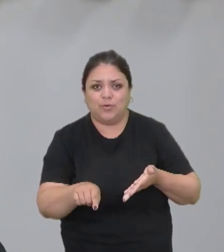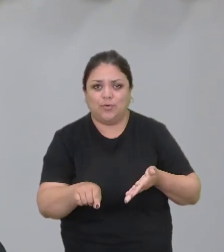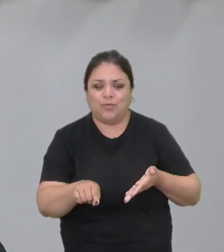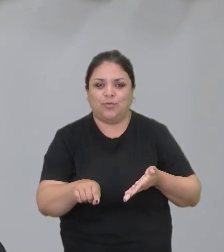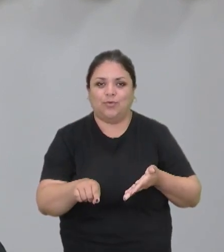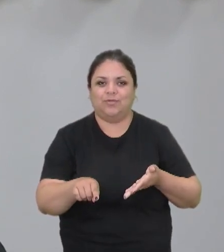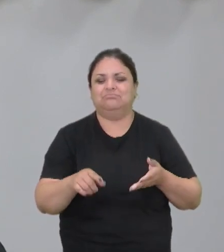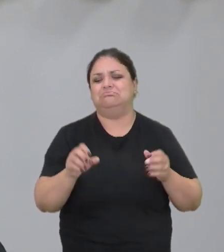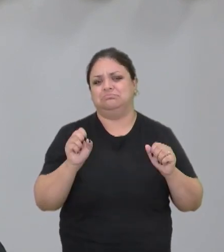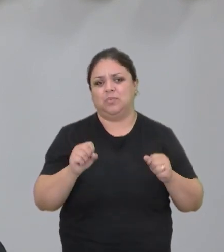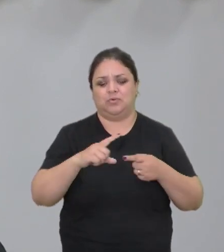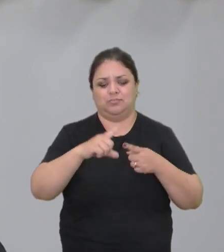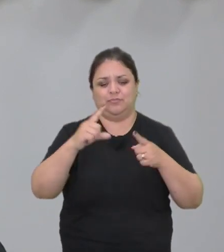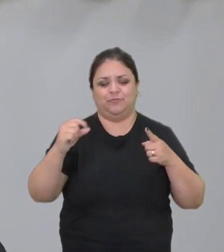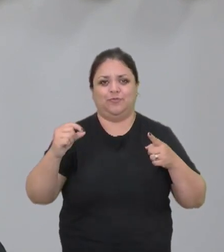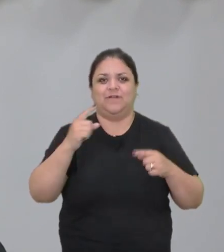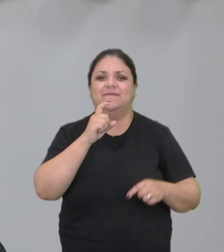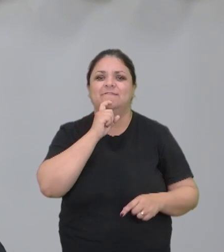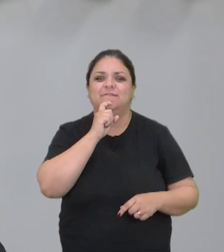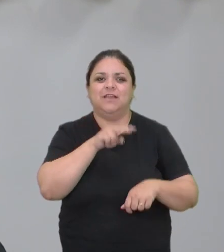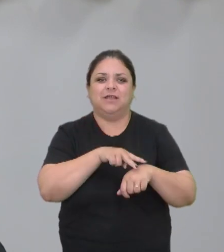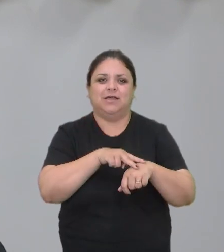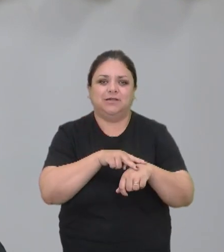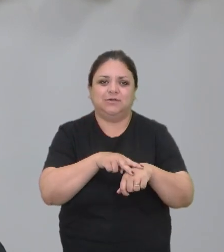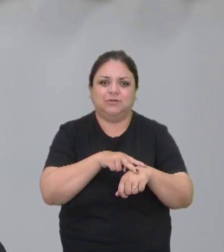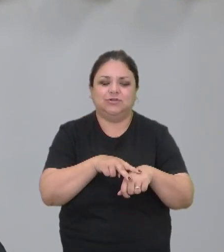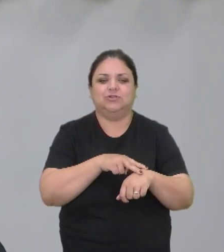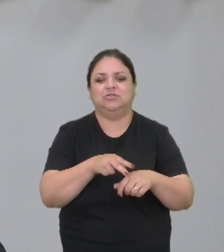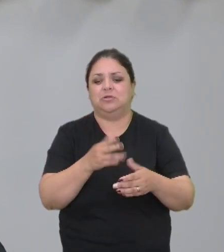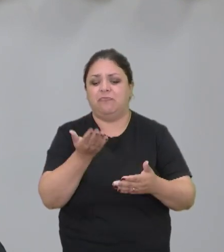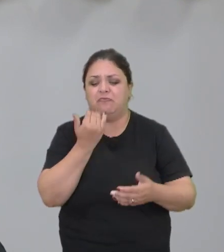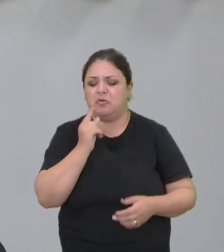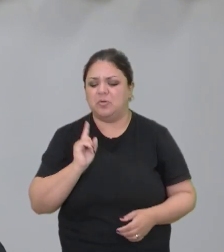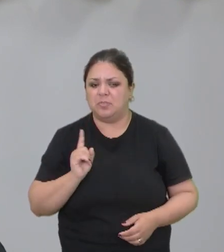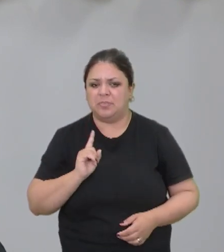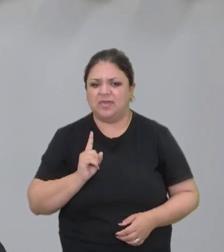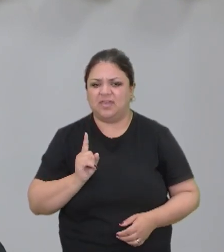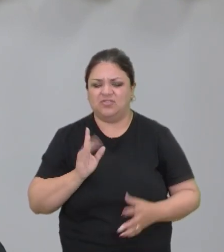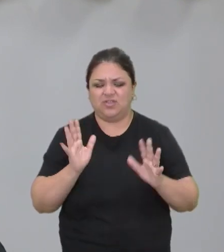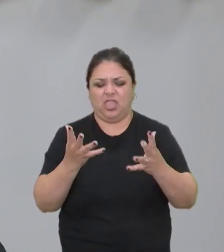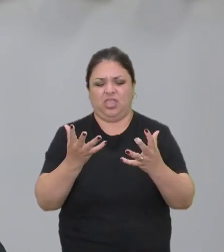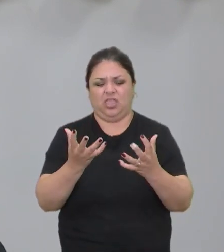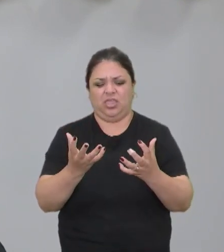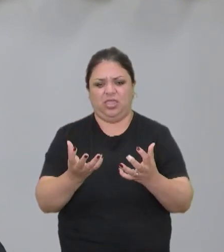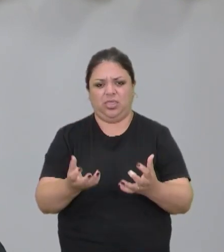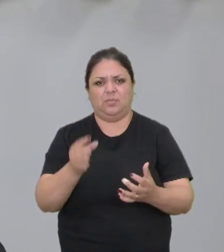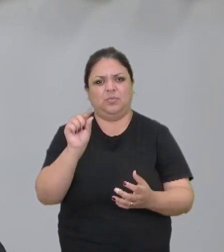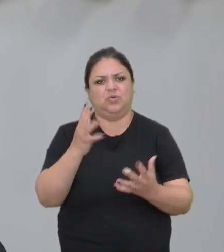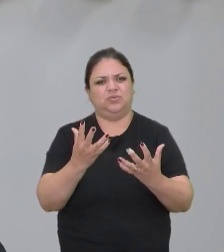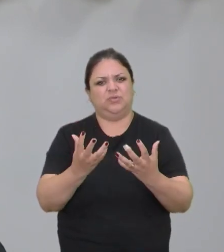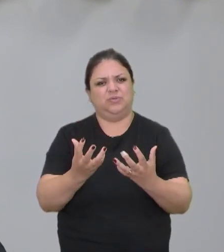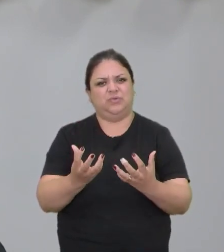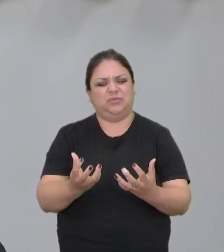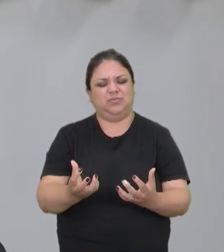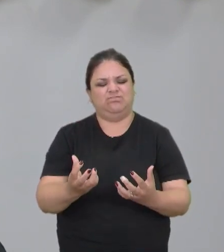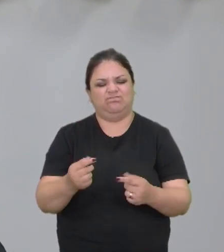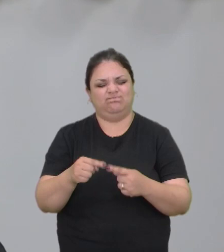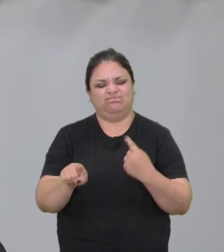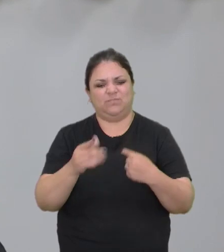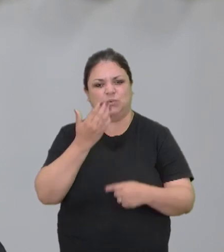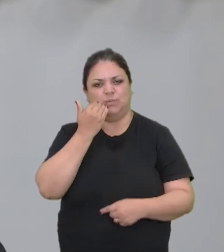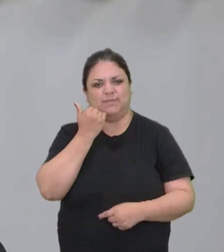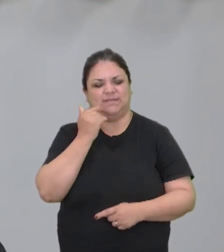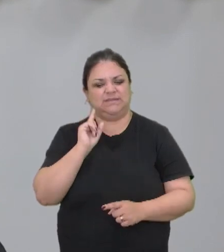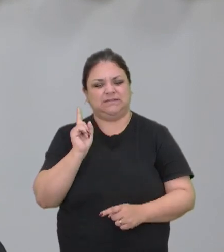alface que você não vai comer, né, que já está ali, olha, né, numa coloração que já não é apropriada para o consumo, então isso